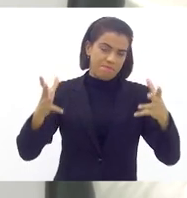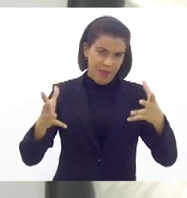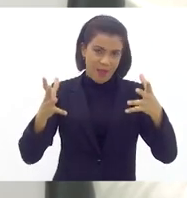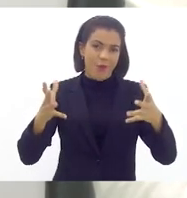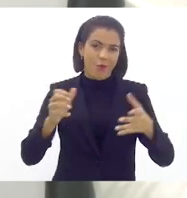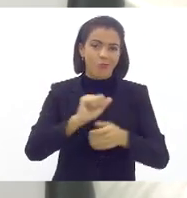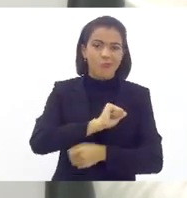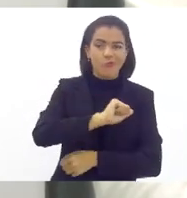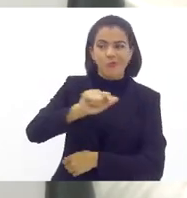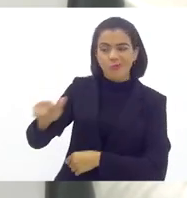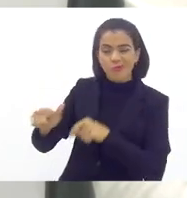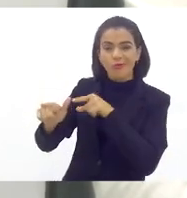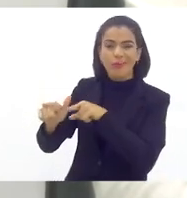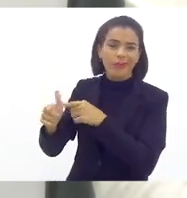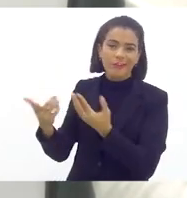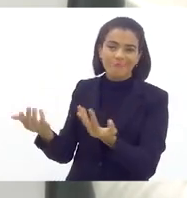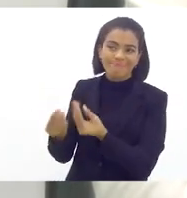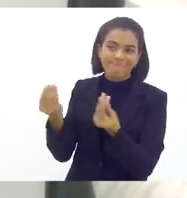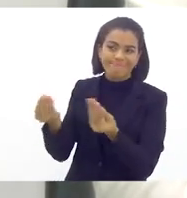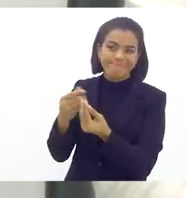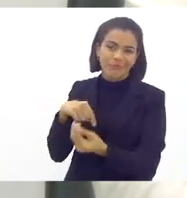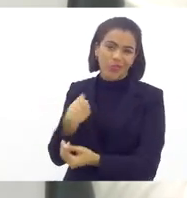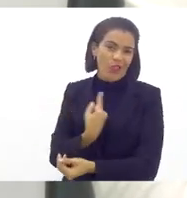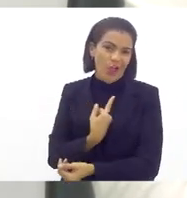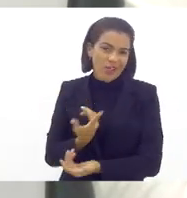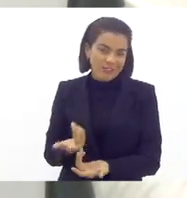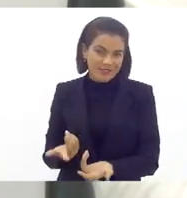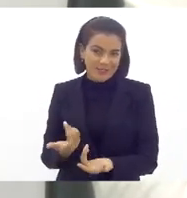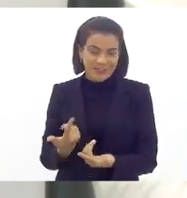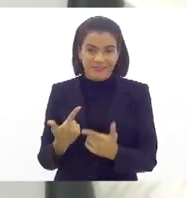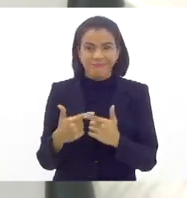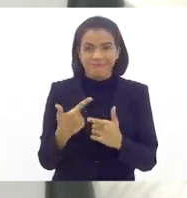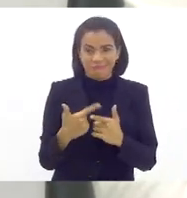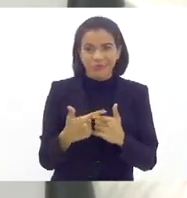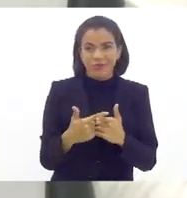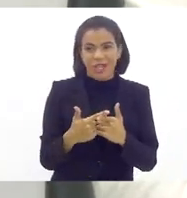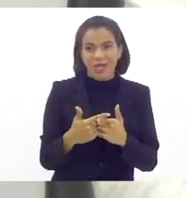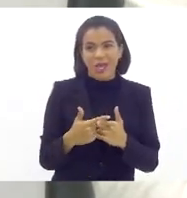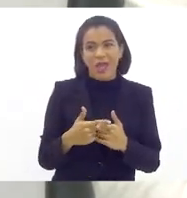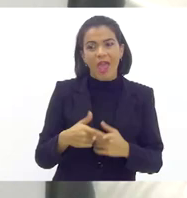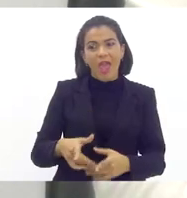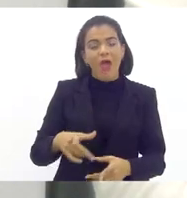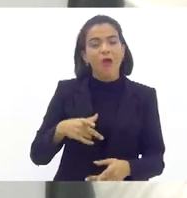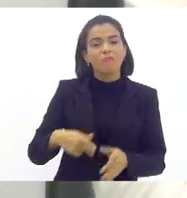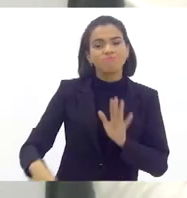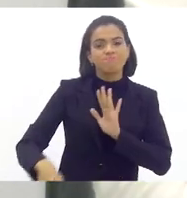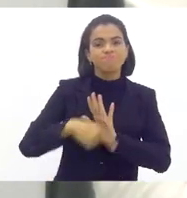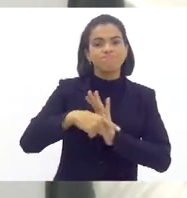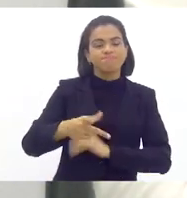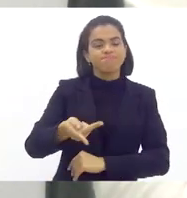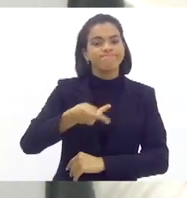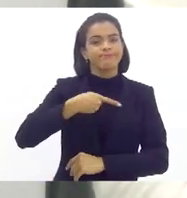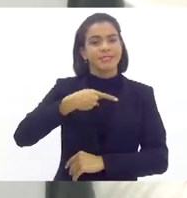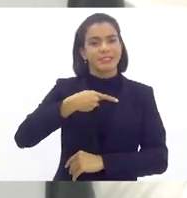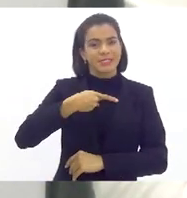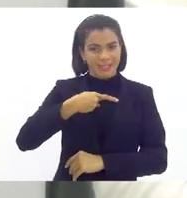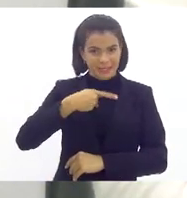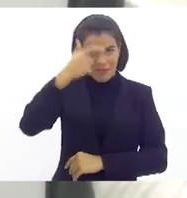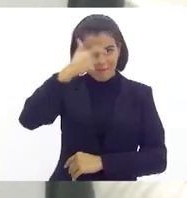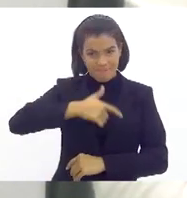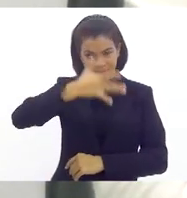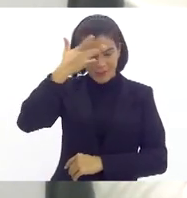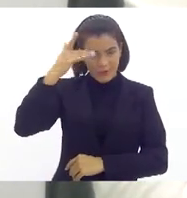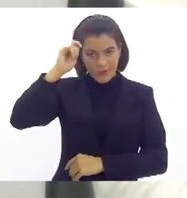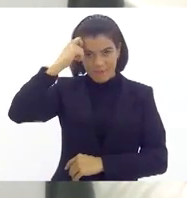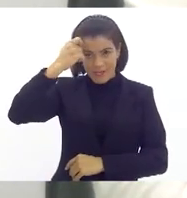qualquer um de nós aqui, porque passa justamente pelo pertencimento e o sentimento de ser uma pessoa preta